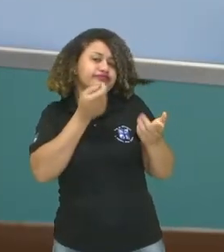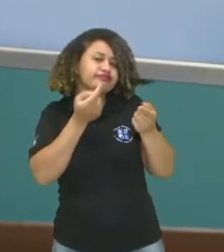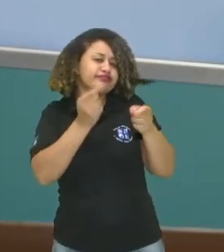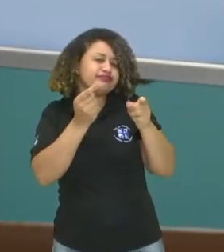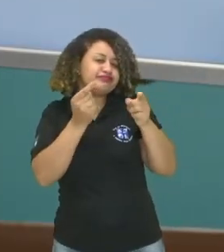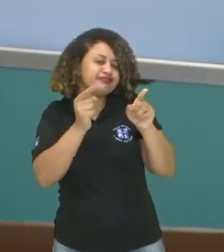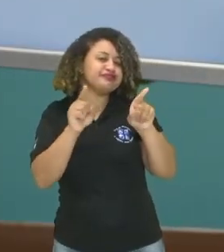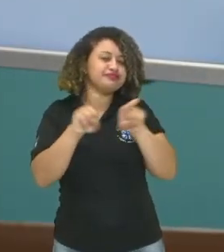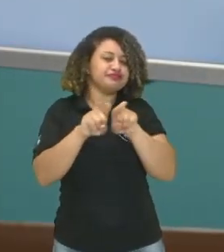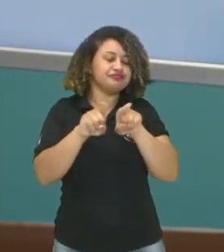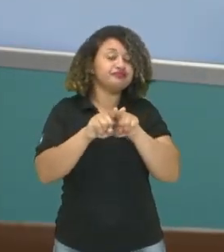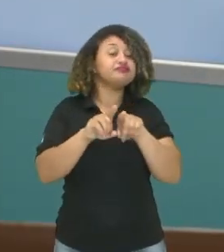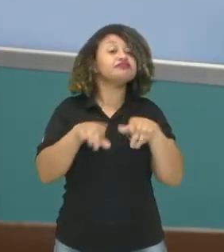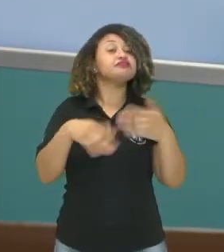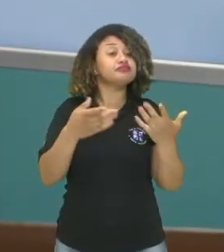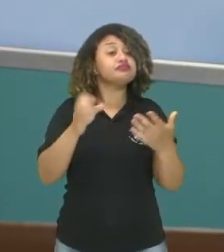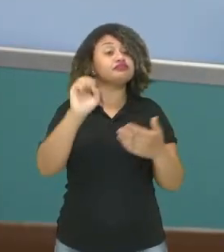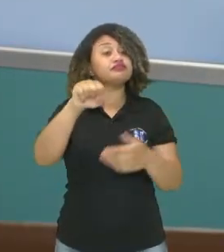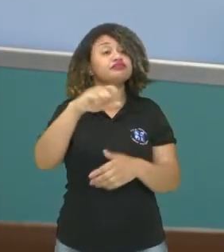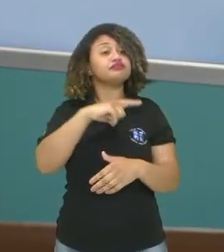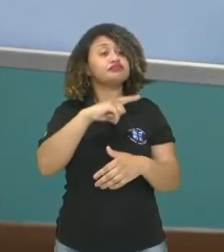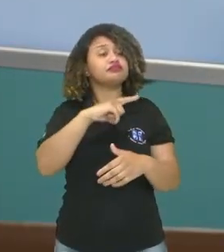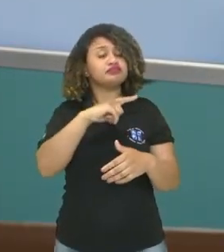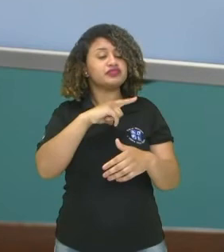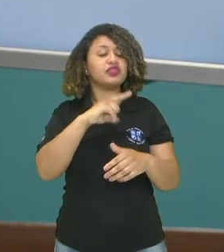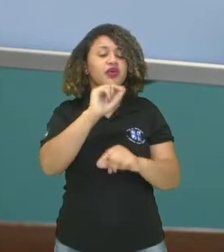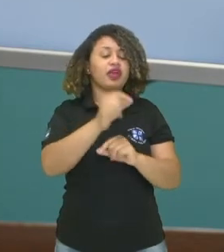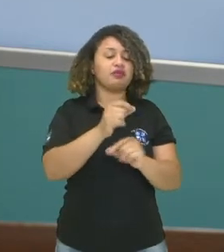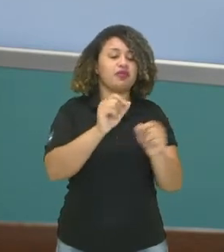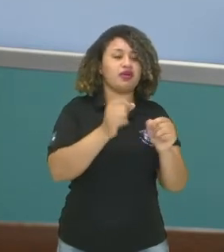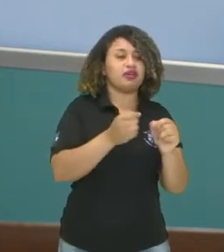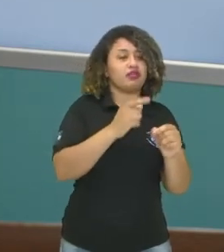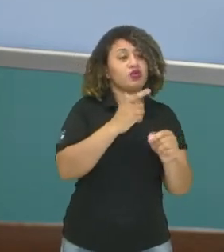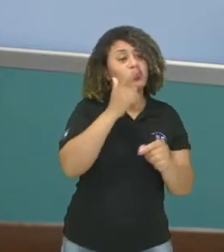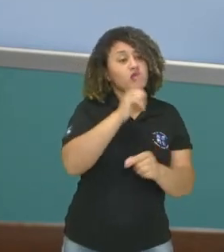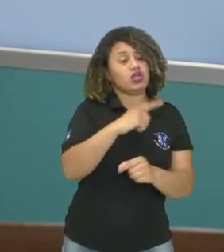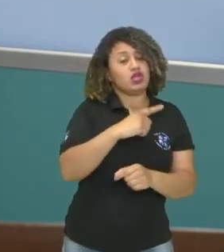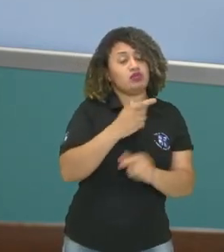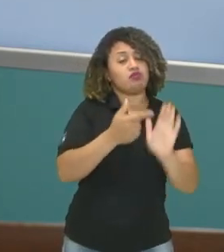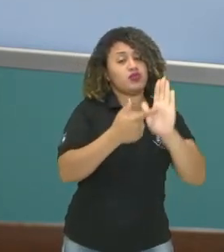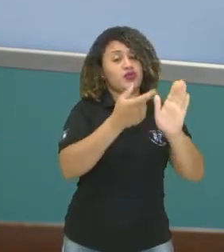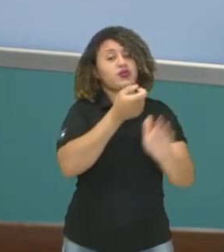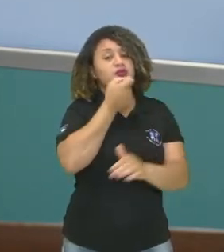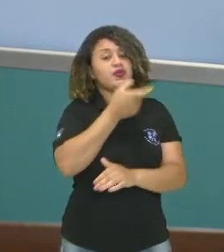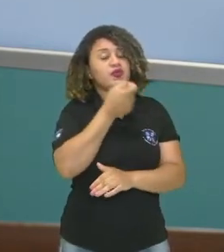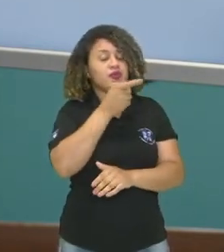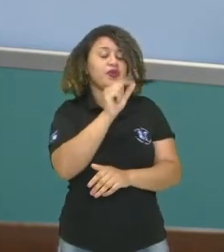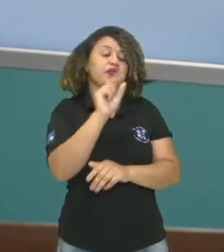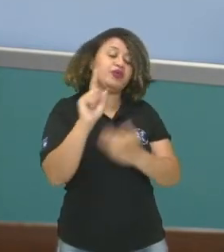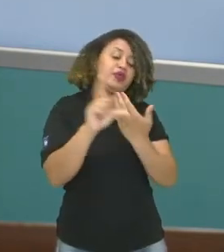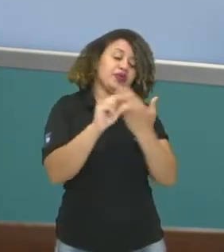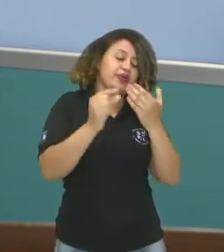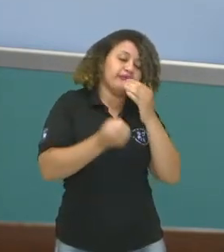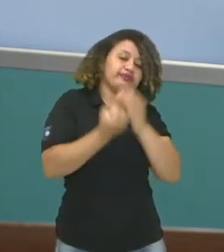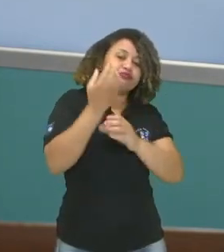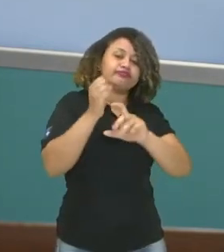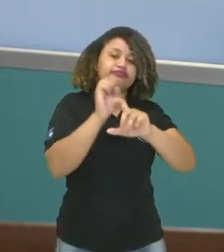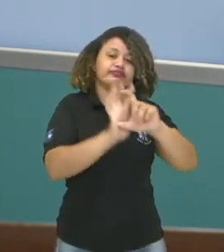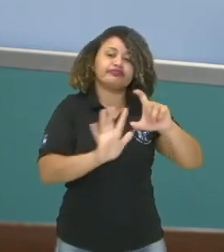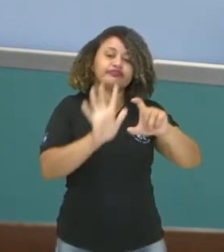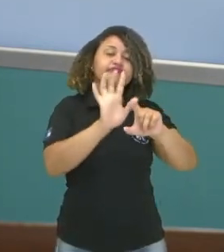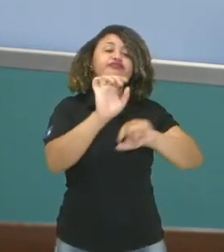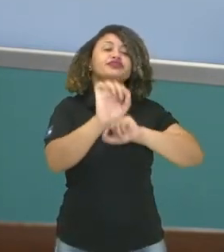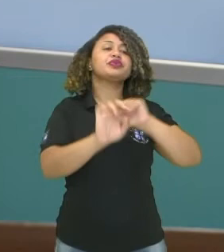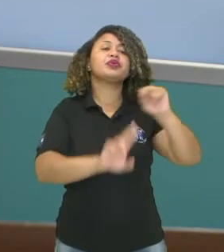nós temos esses recursos aí. Para gerar humor, muitas vezes o cartunista, o autor da charge, ele